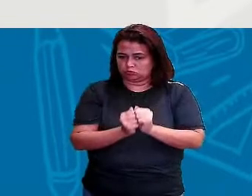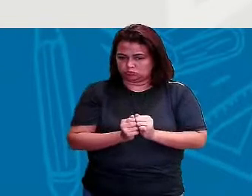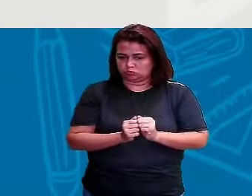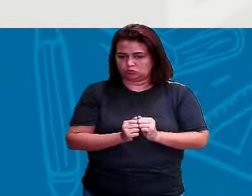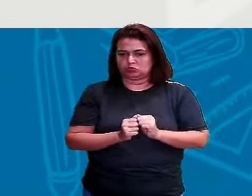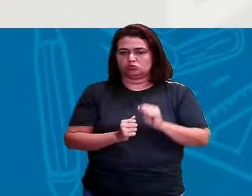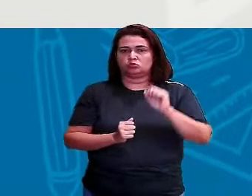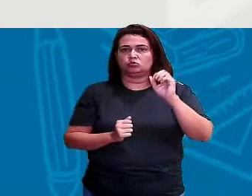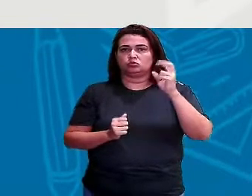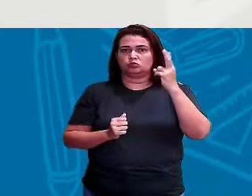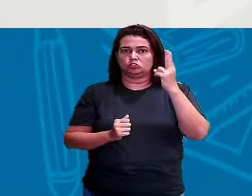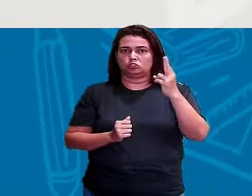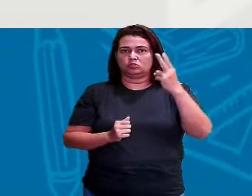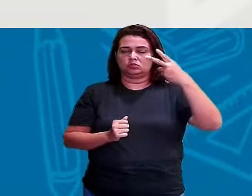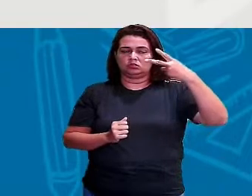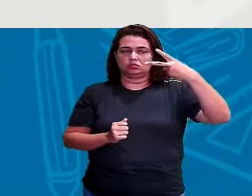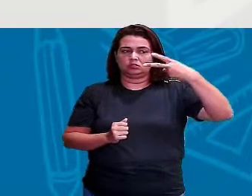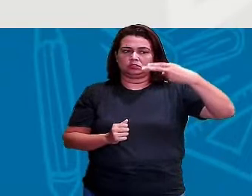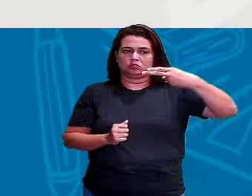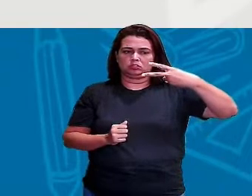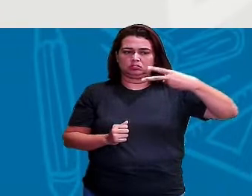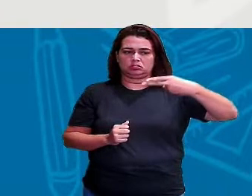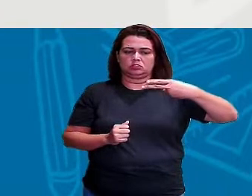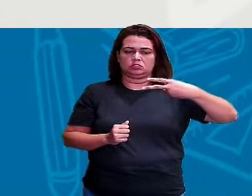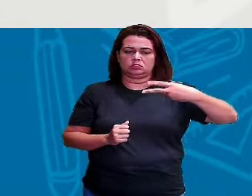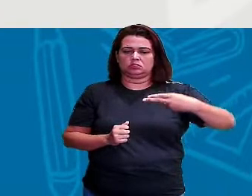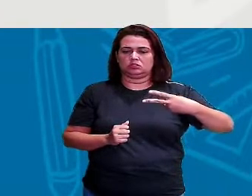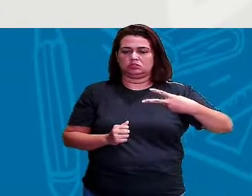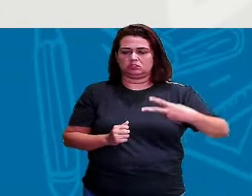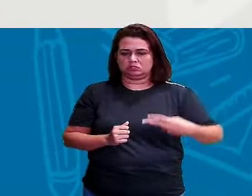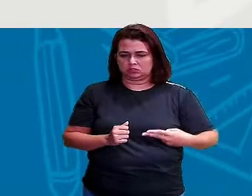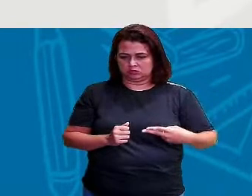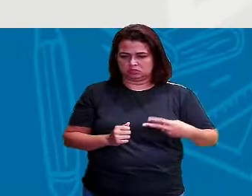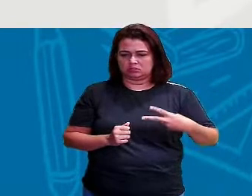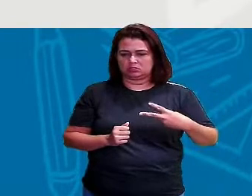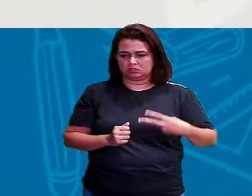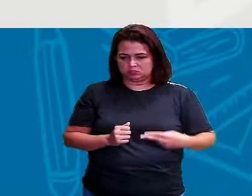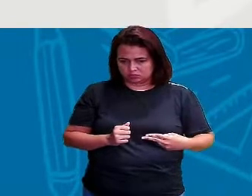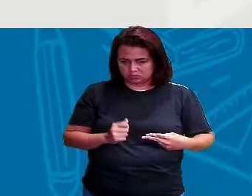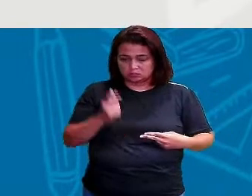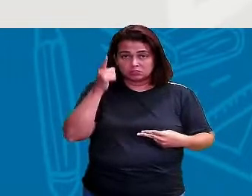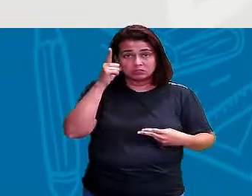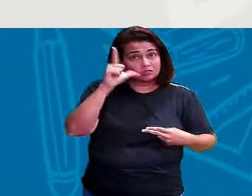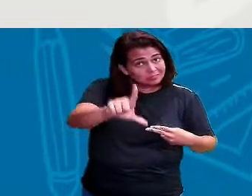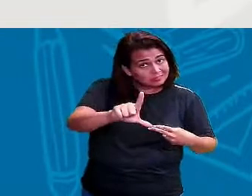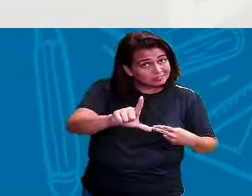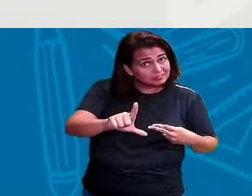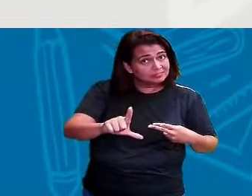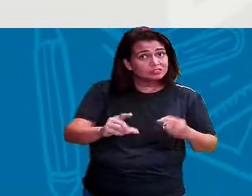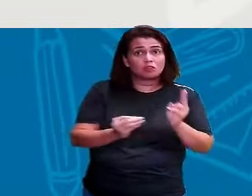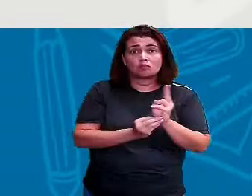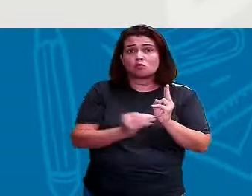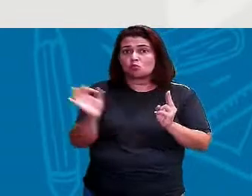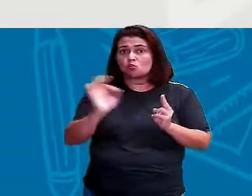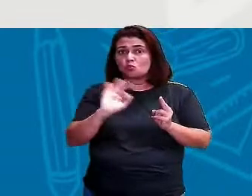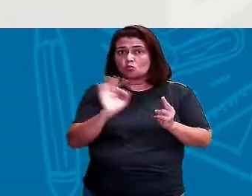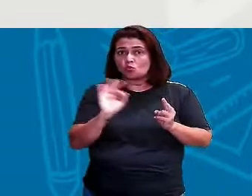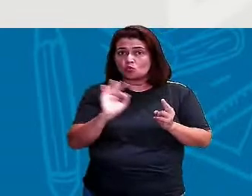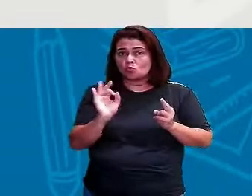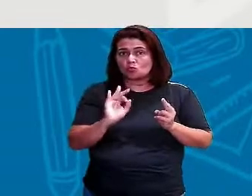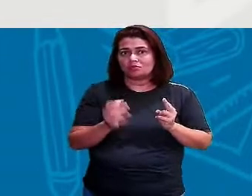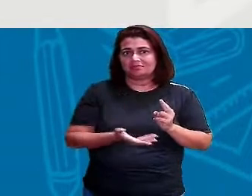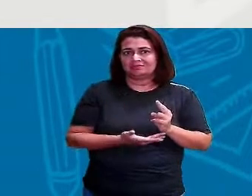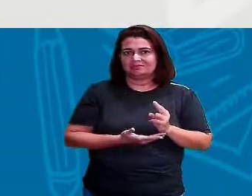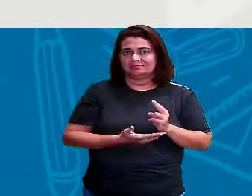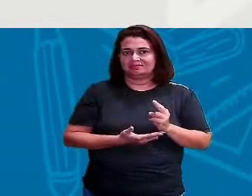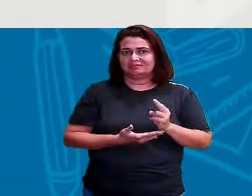Vamos fazer os casaizinhos, ó. Vamos ter todos os casais de pares, ó. Então, sobrou, não